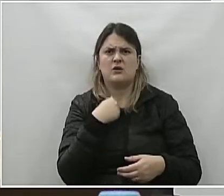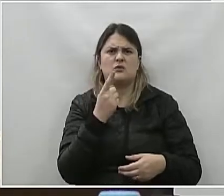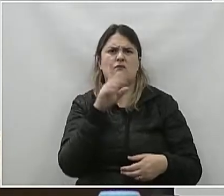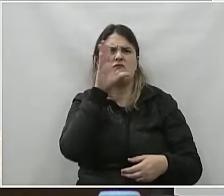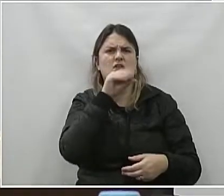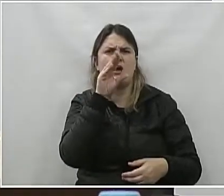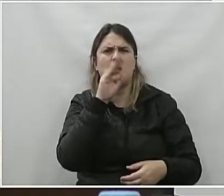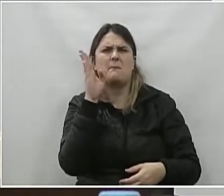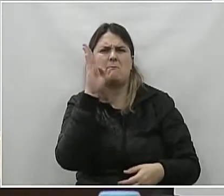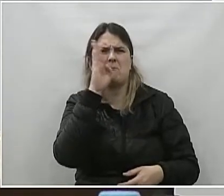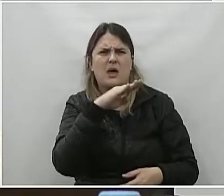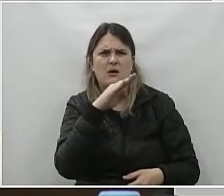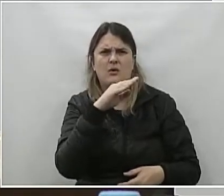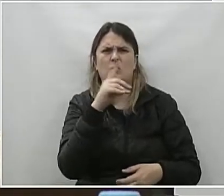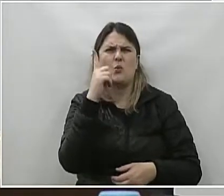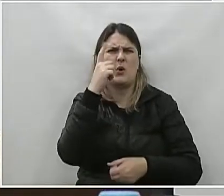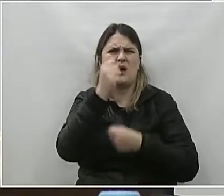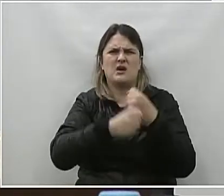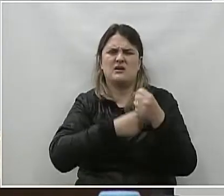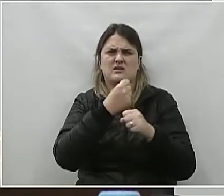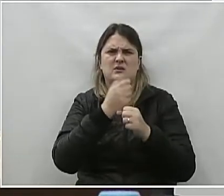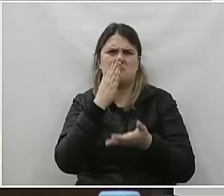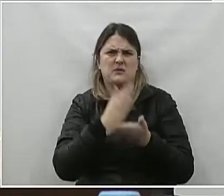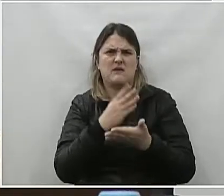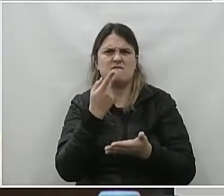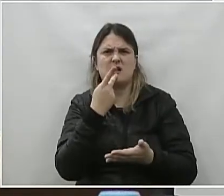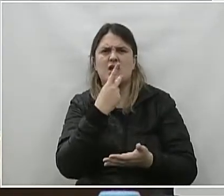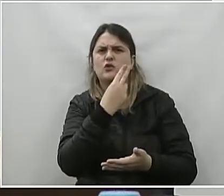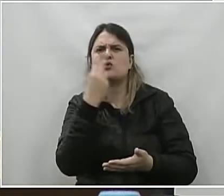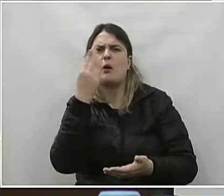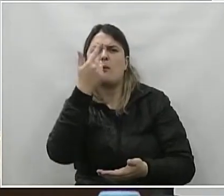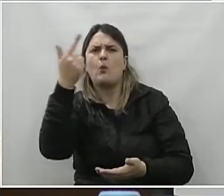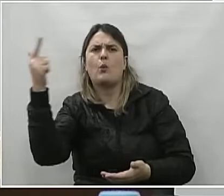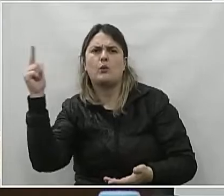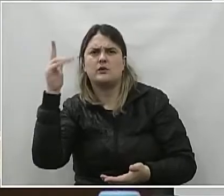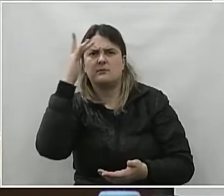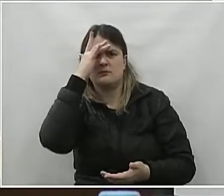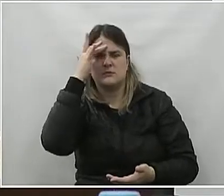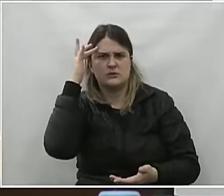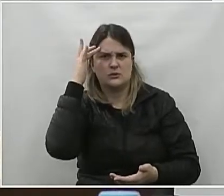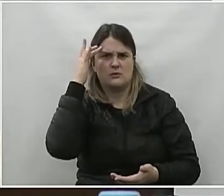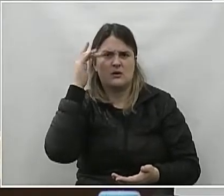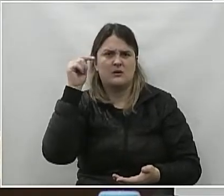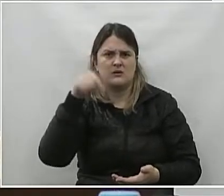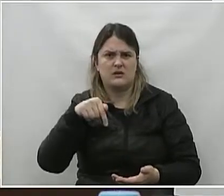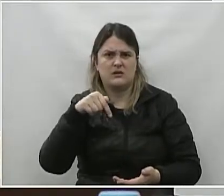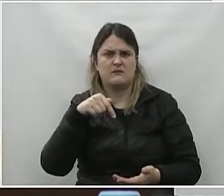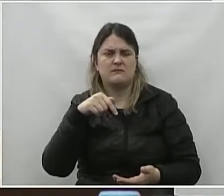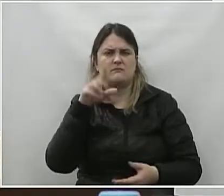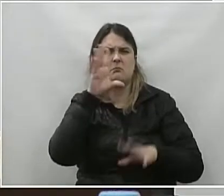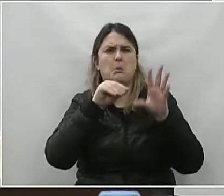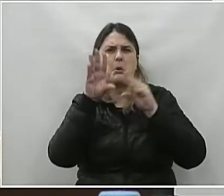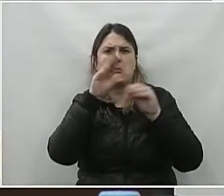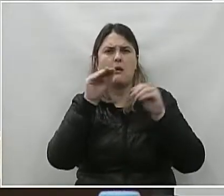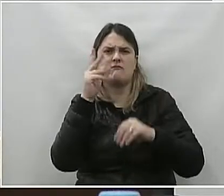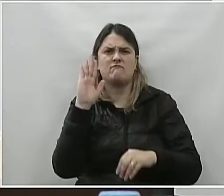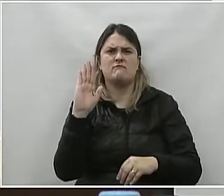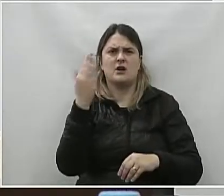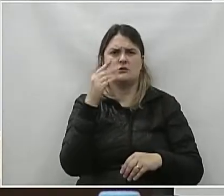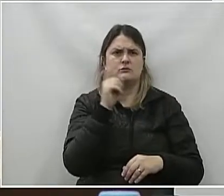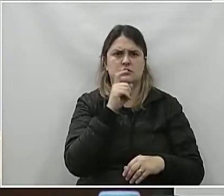falo mal e nunca falei nesse 1 ano e meio, ou citei o nome de qualquer colega vereador aqui em falácias e